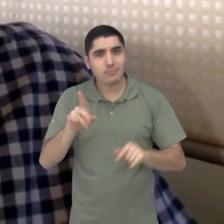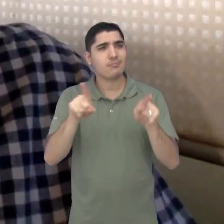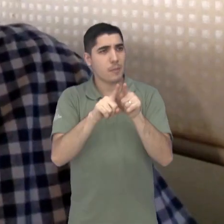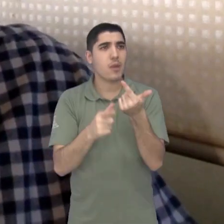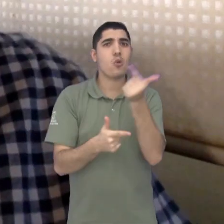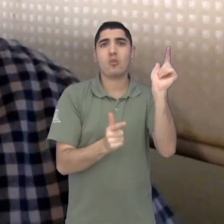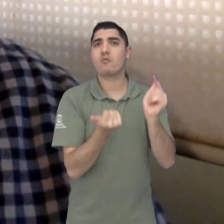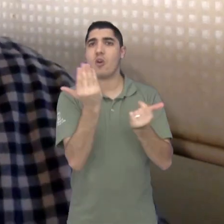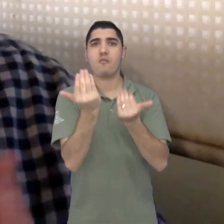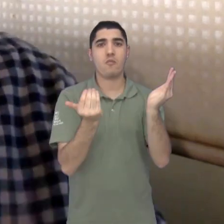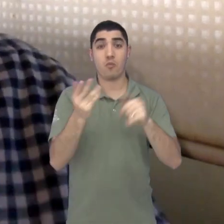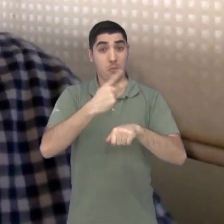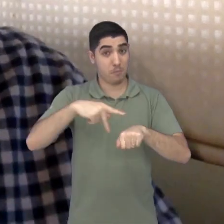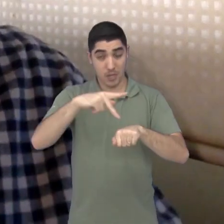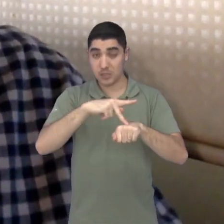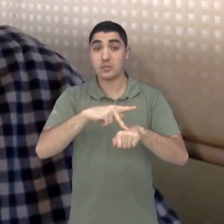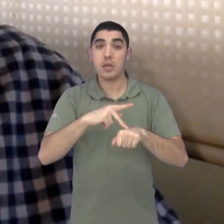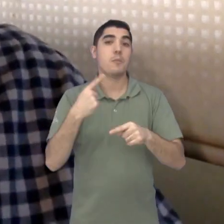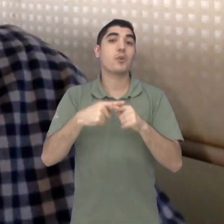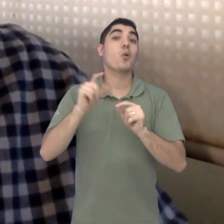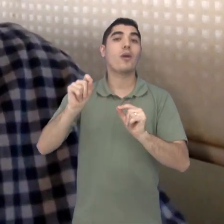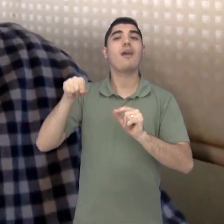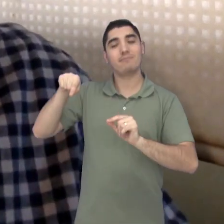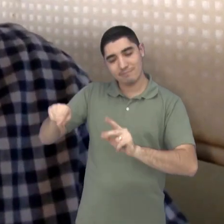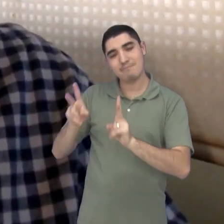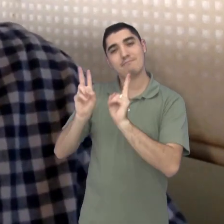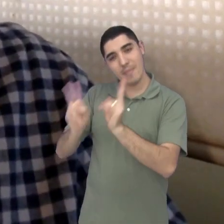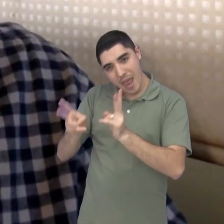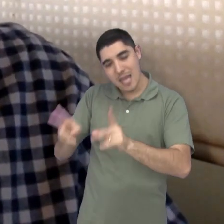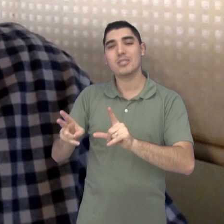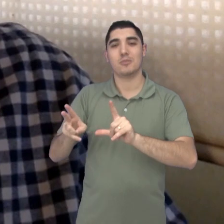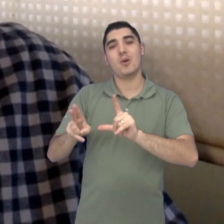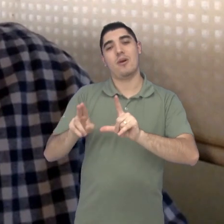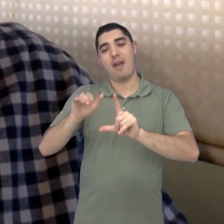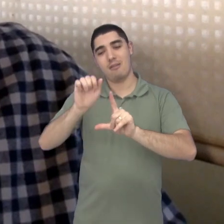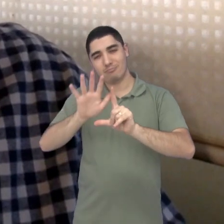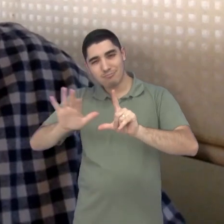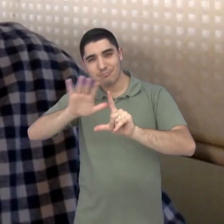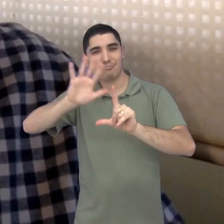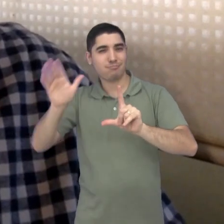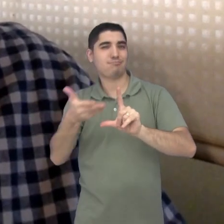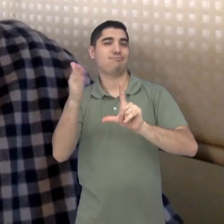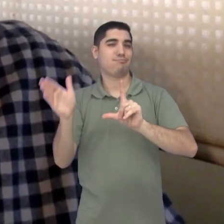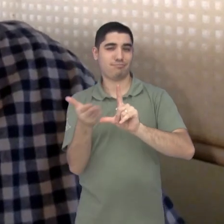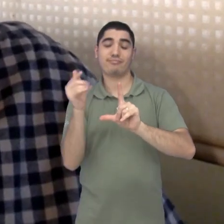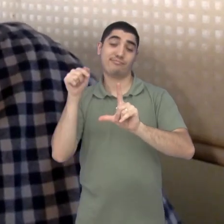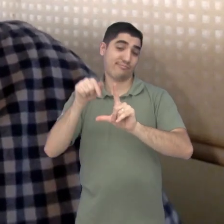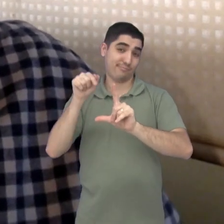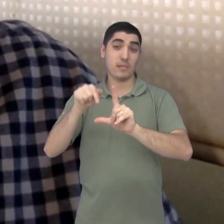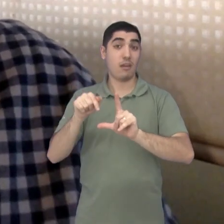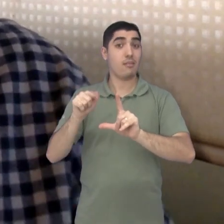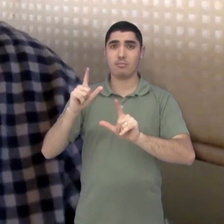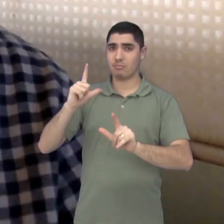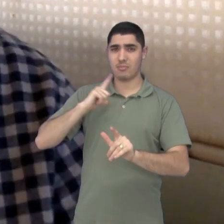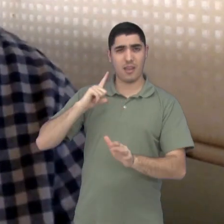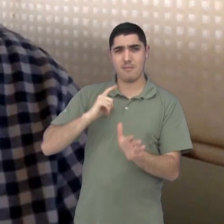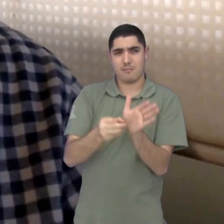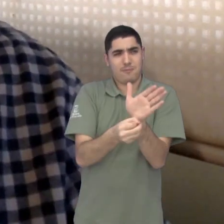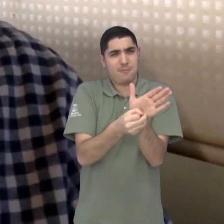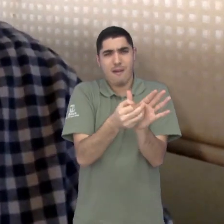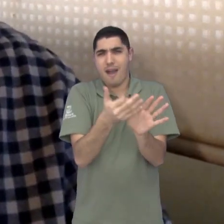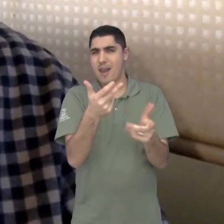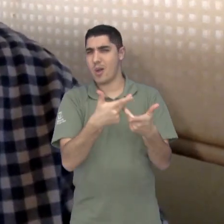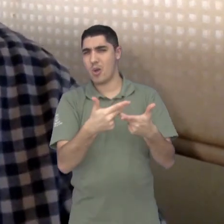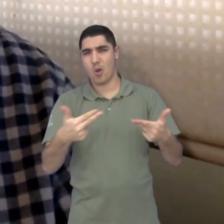inteiro graças ao streaming, né? Você hoje dubla um volume espetacular,